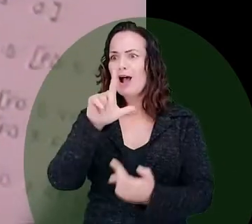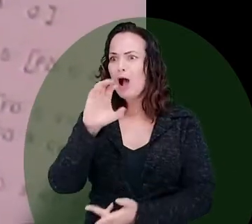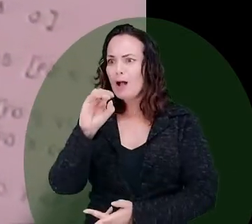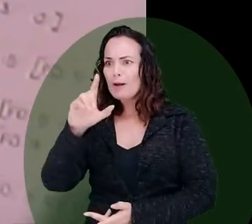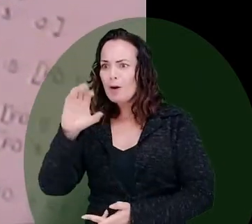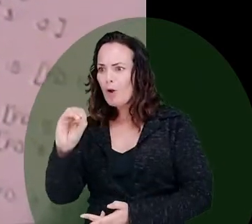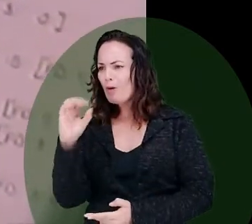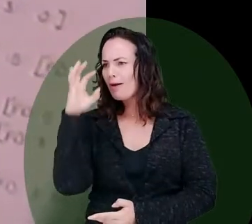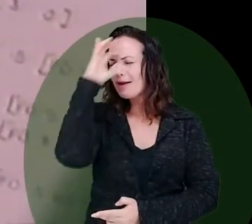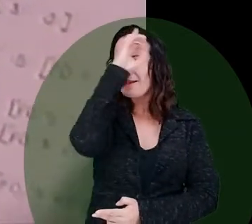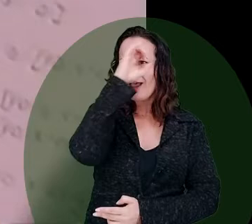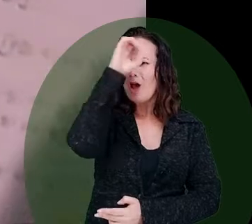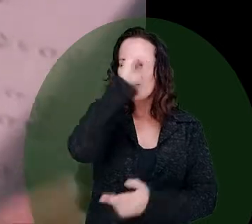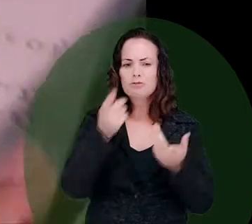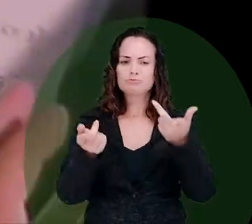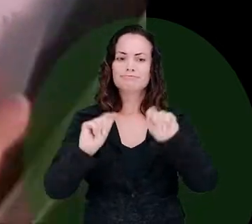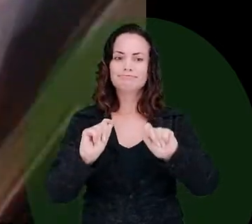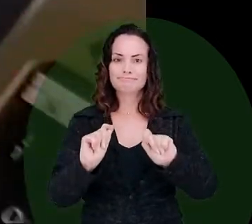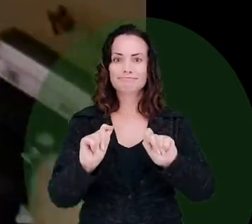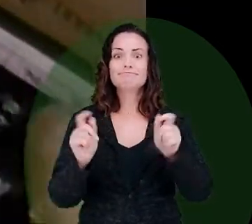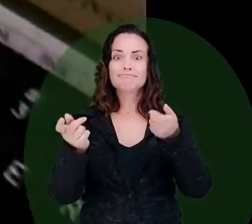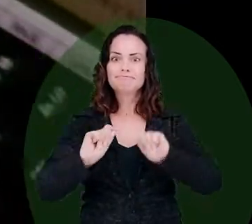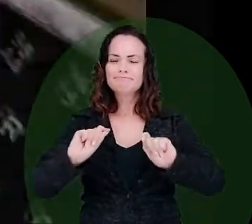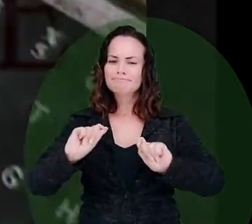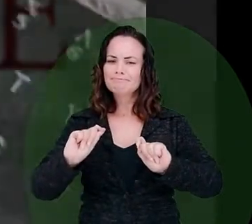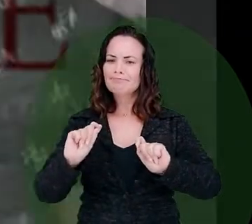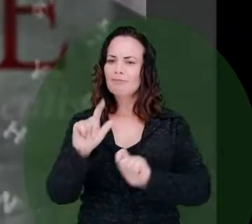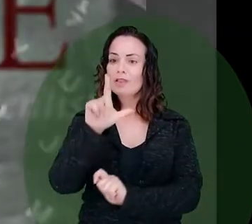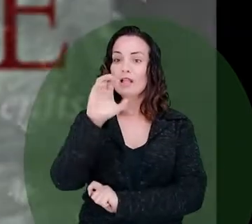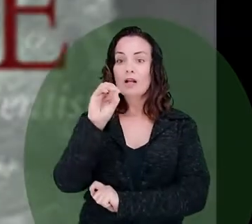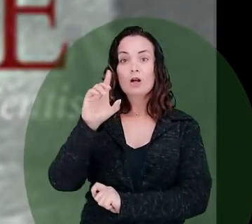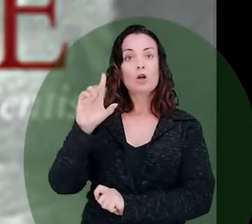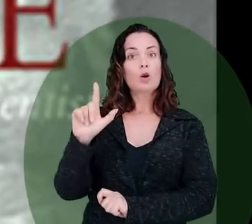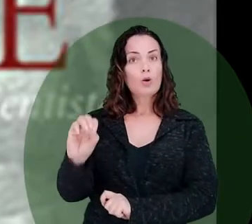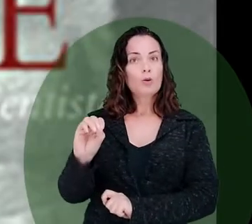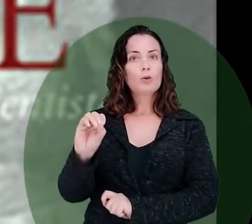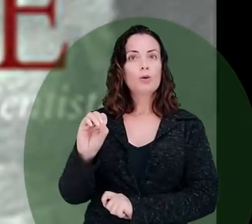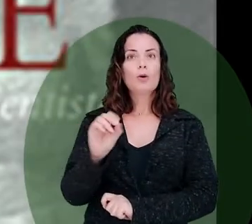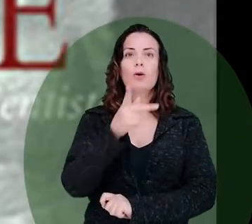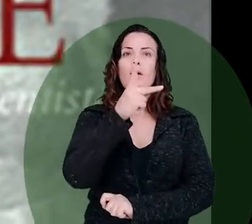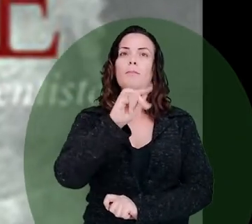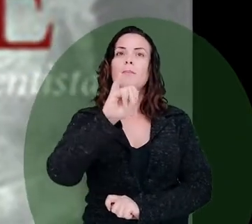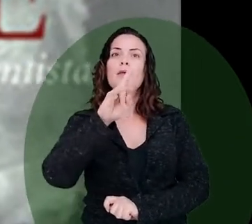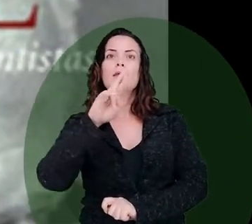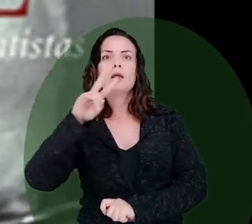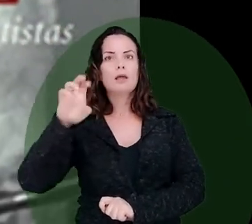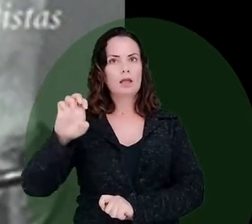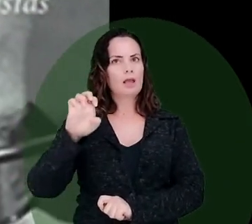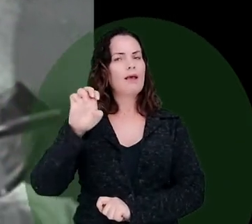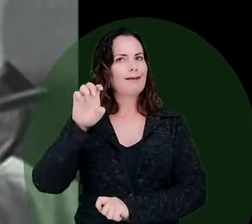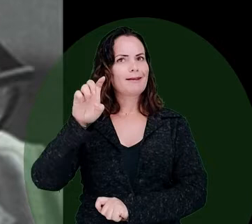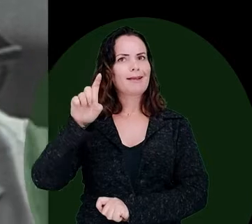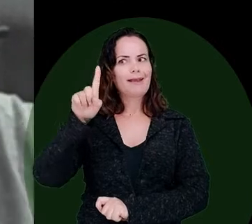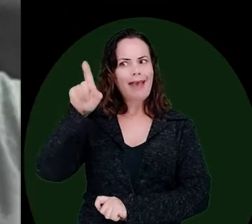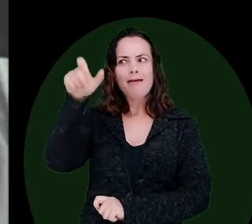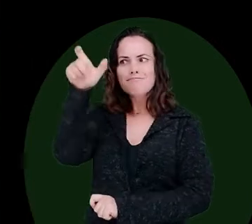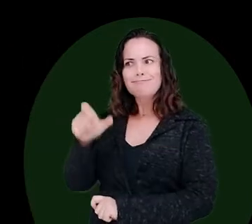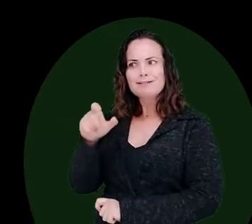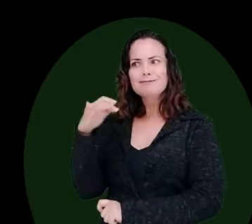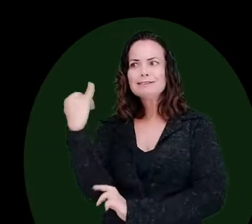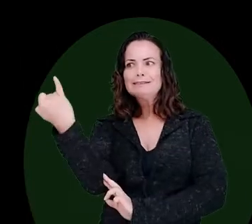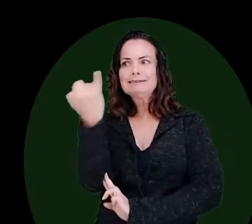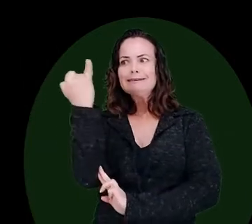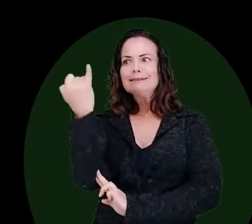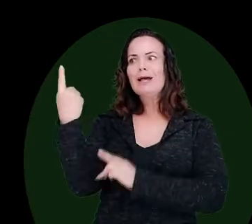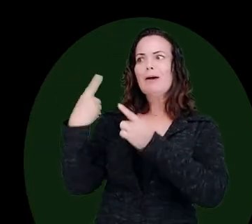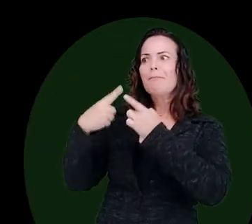aprendido as potencialidades do logo. O Pierre Loucy foi uma pessoa importantíssima, porque ele tinha uma